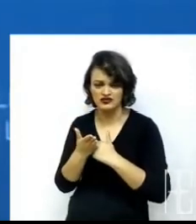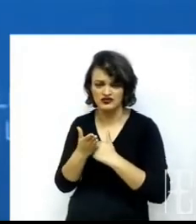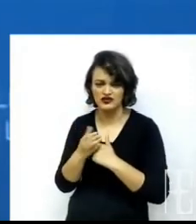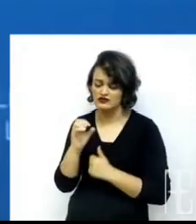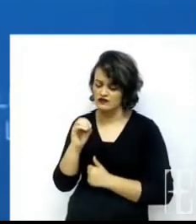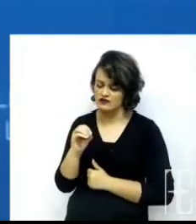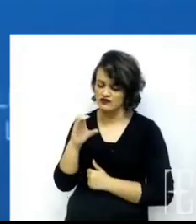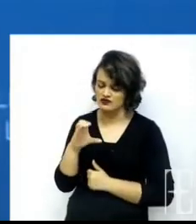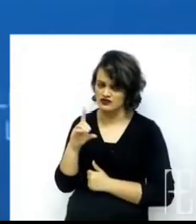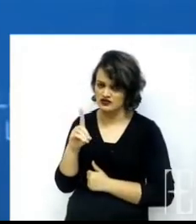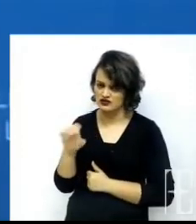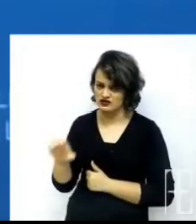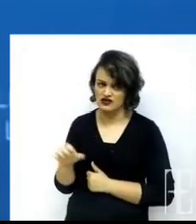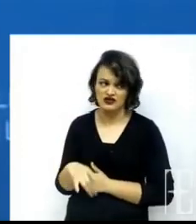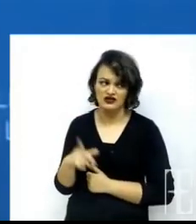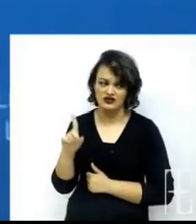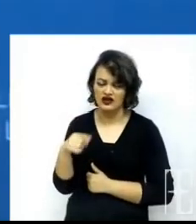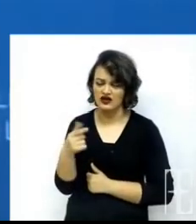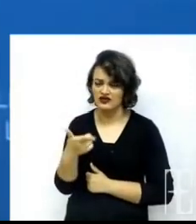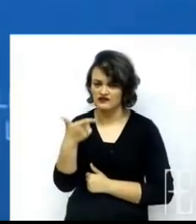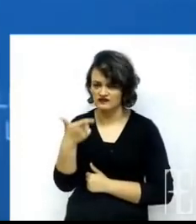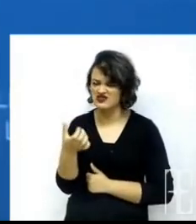OCDE de